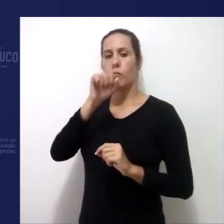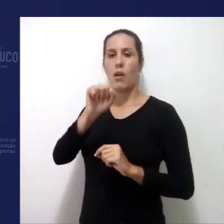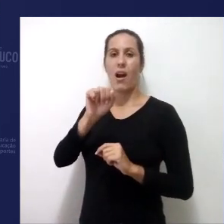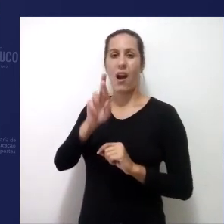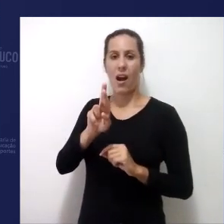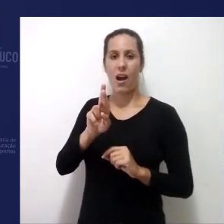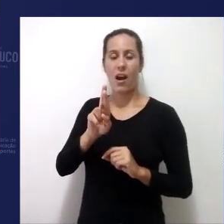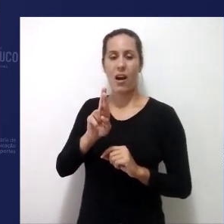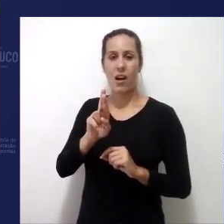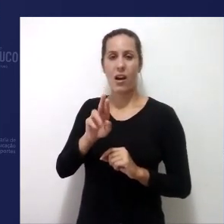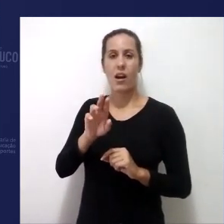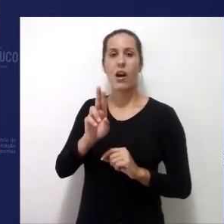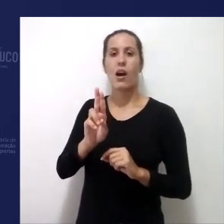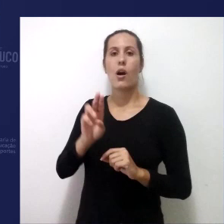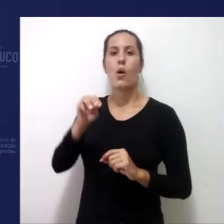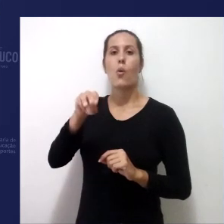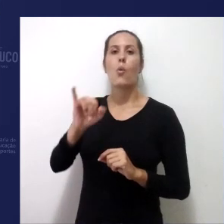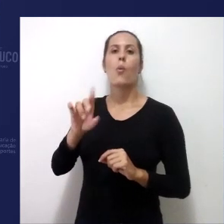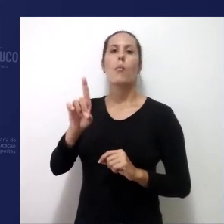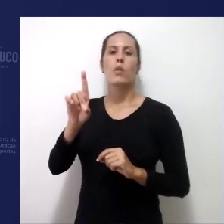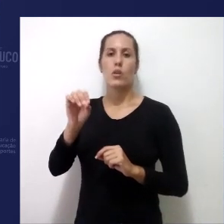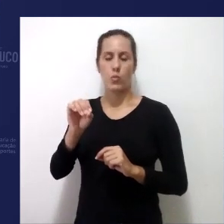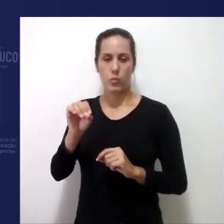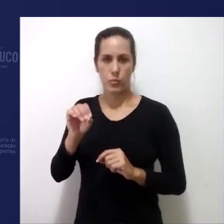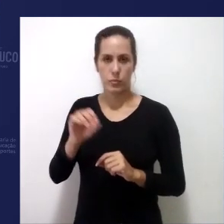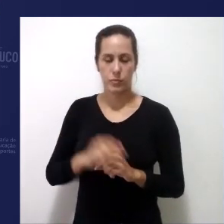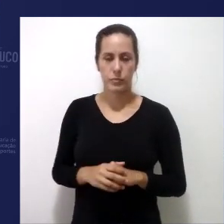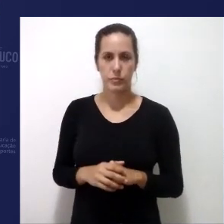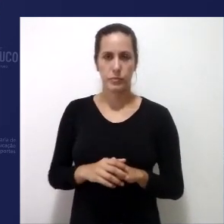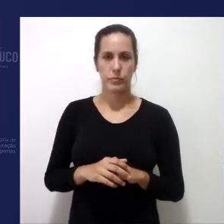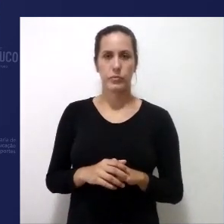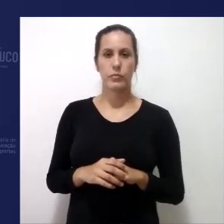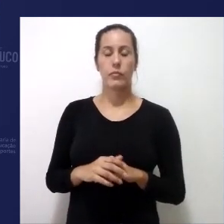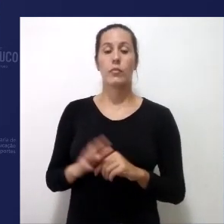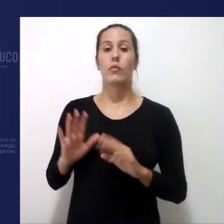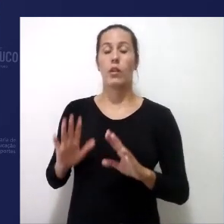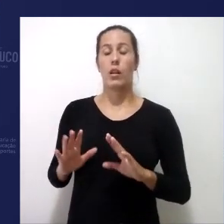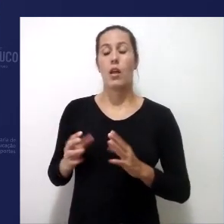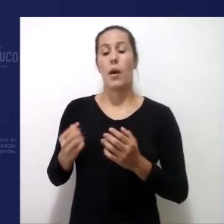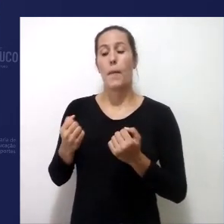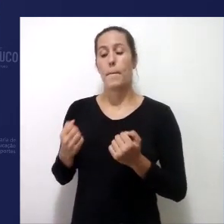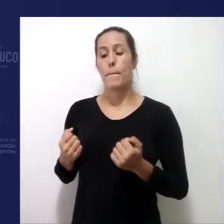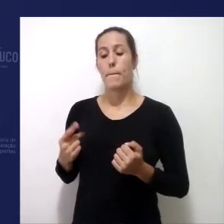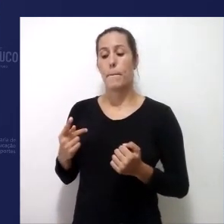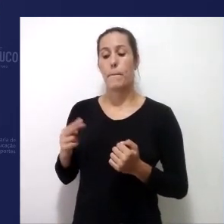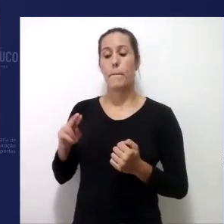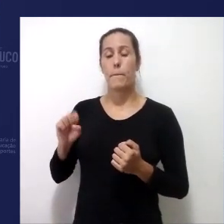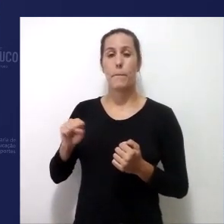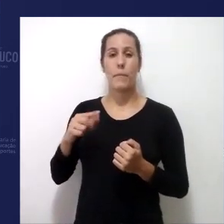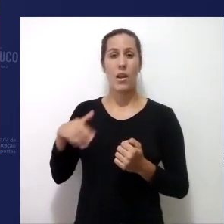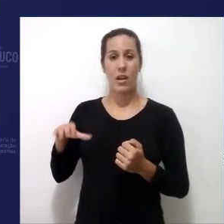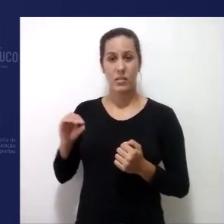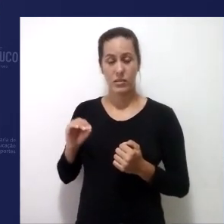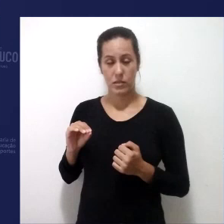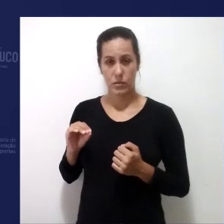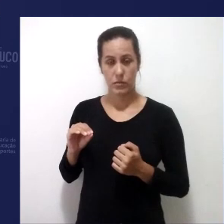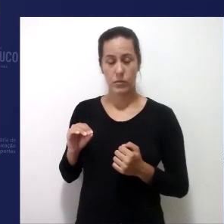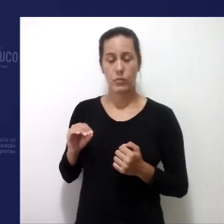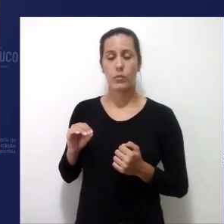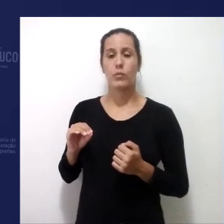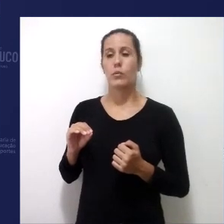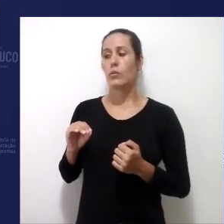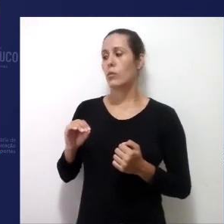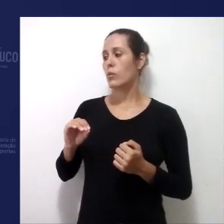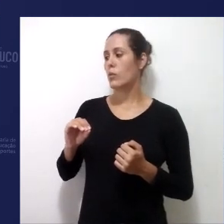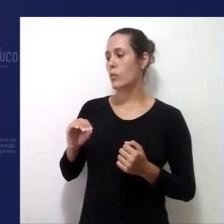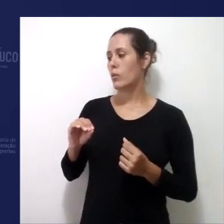ar úmido, vai ocorrer muita chuva. E pressão atmosférica alta, na realidade, é